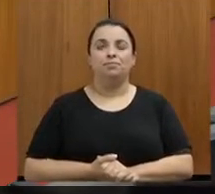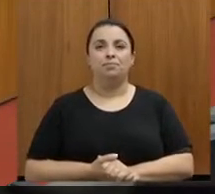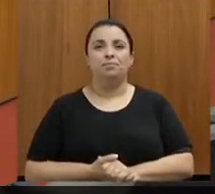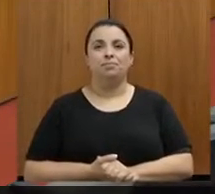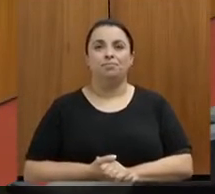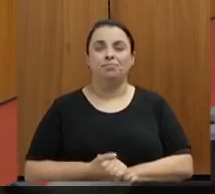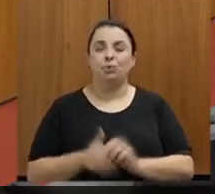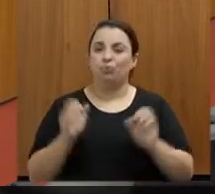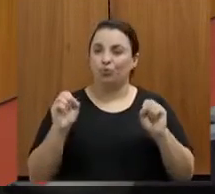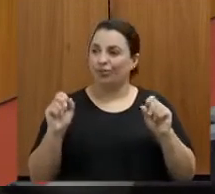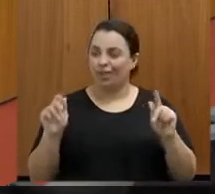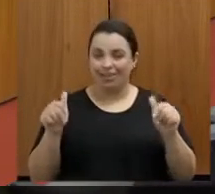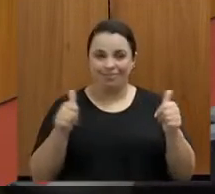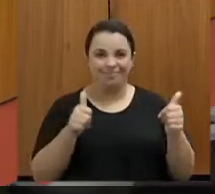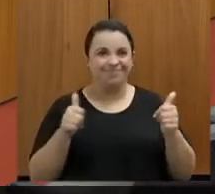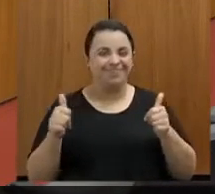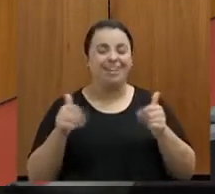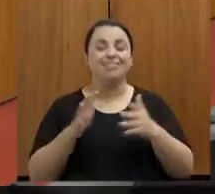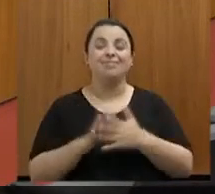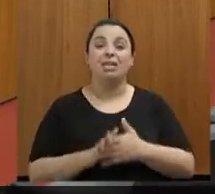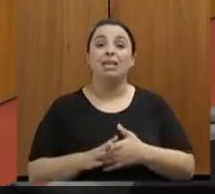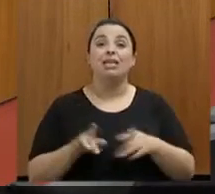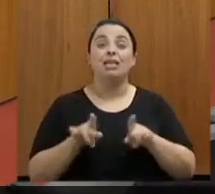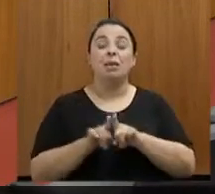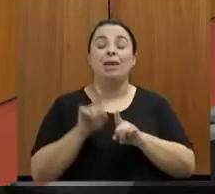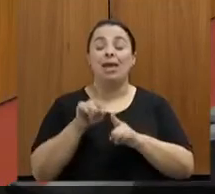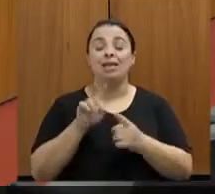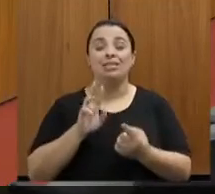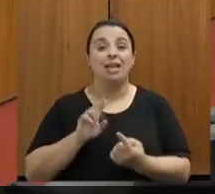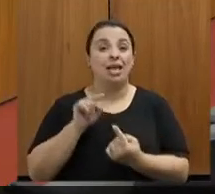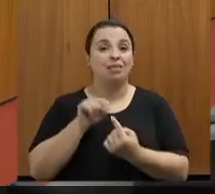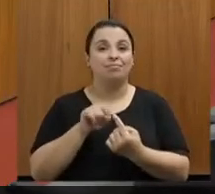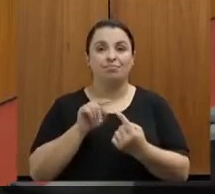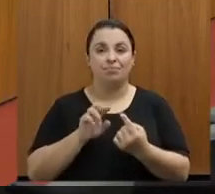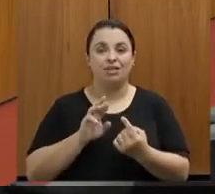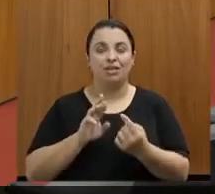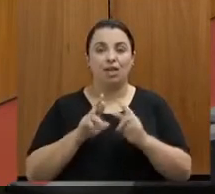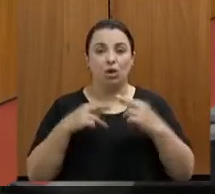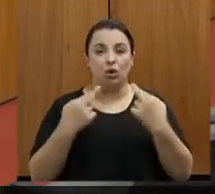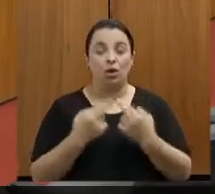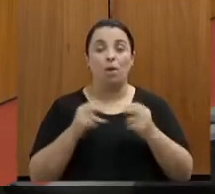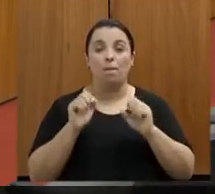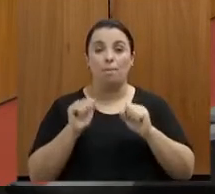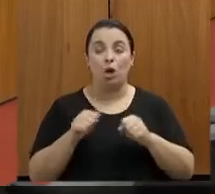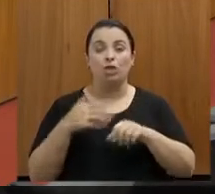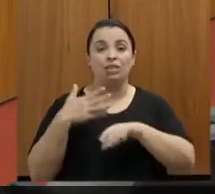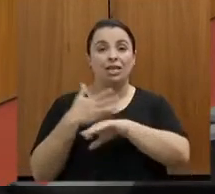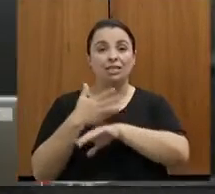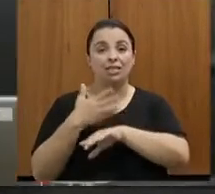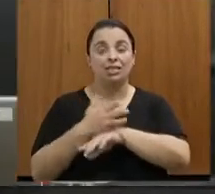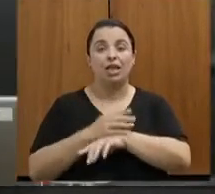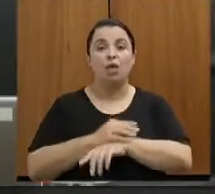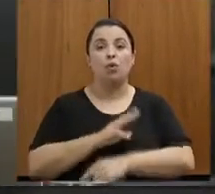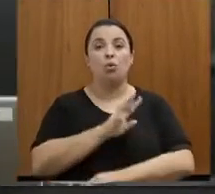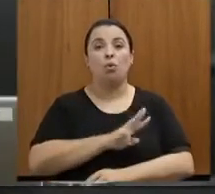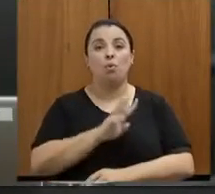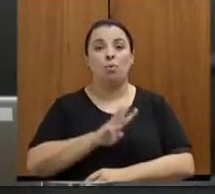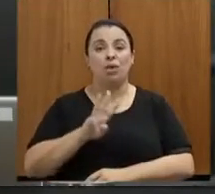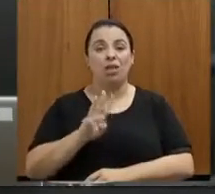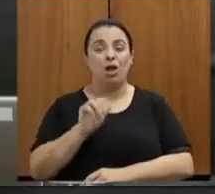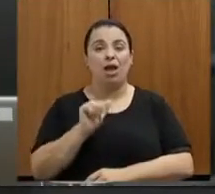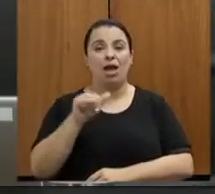Eu quero aqui também, esta reunião, ela poderá ser acessada no portal da